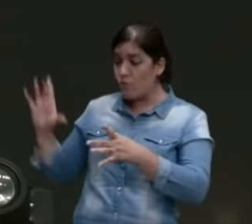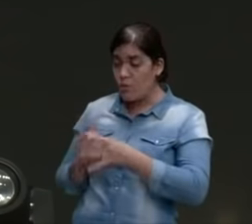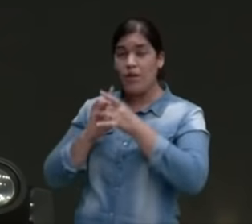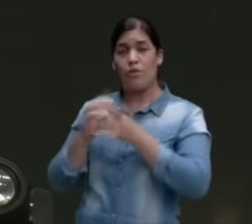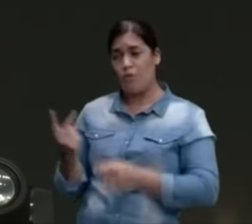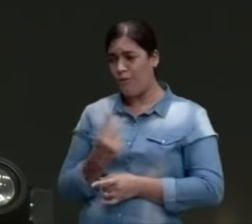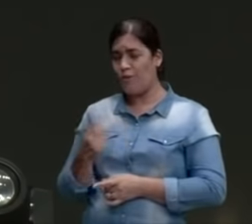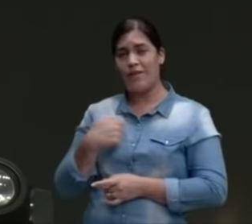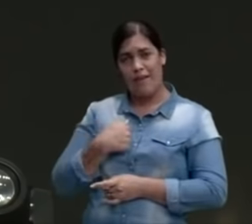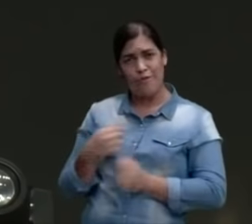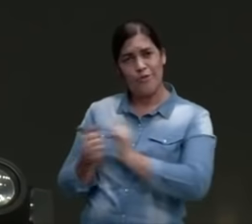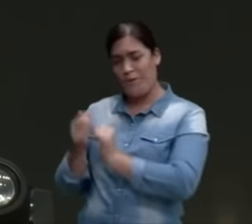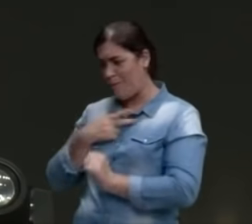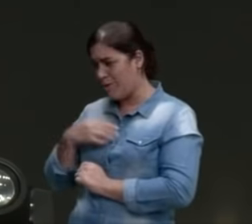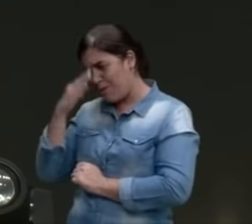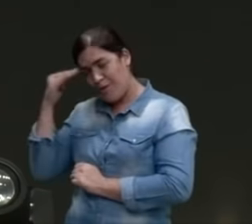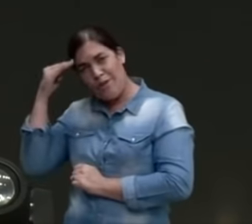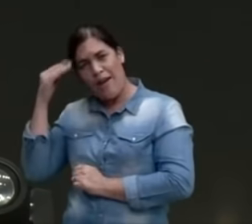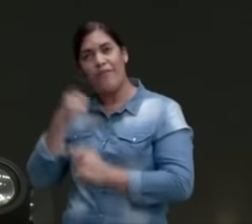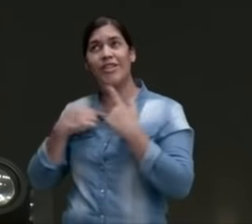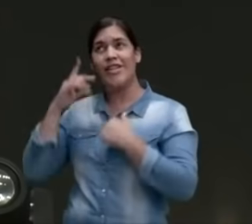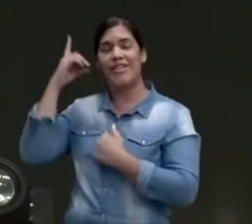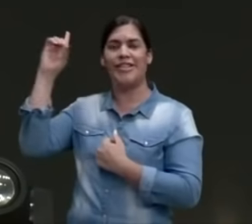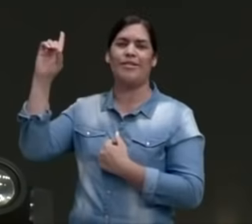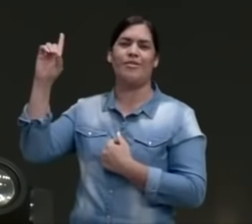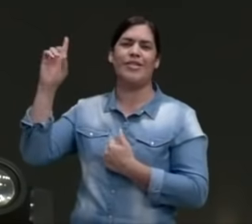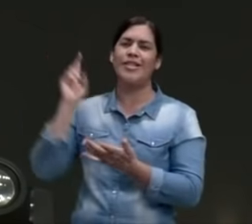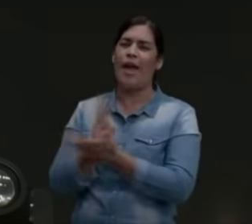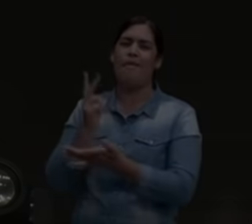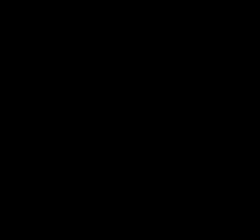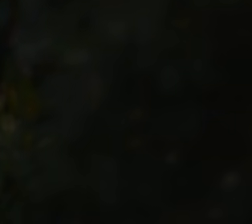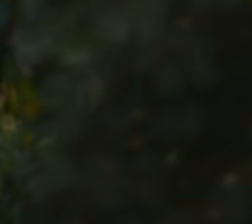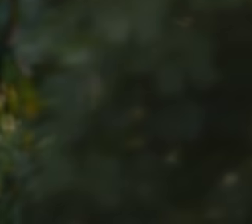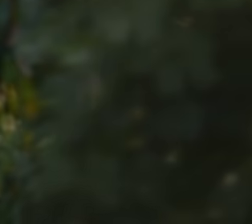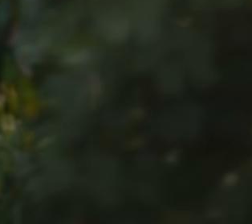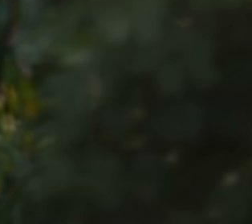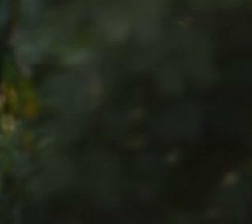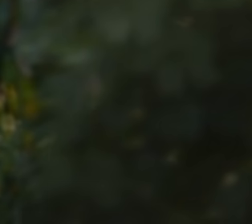a vontade de Deus seja feita. Amém? Deus abençoe. Um grande abraço.